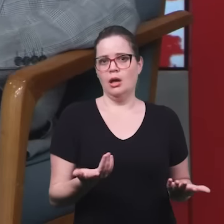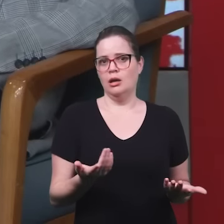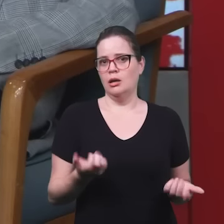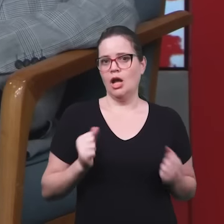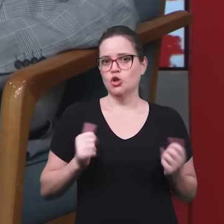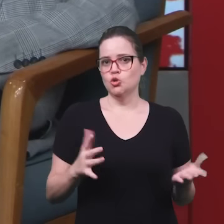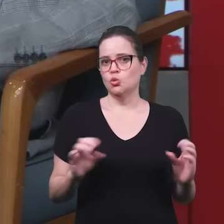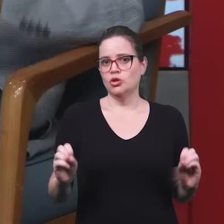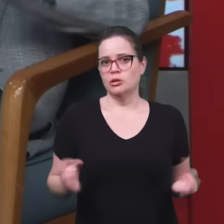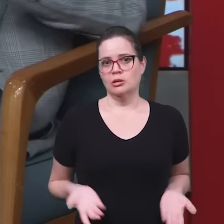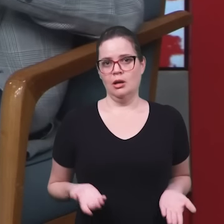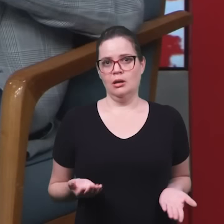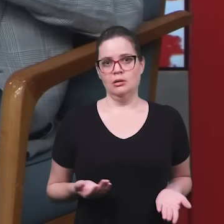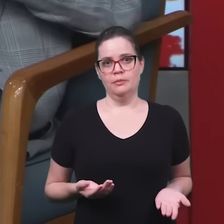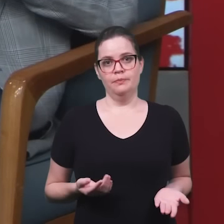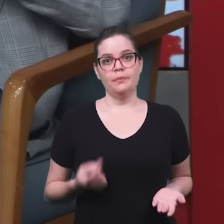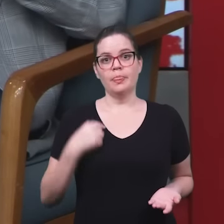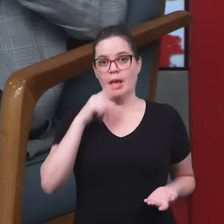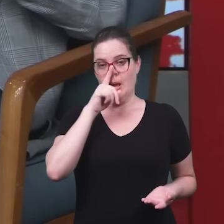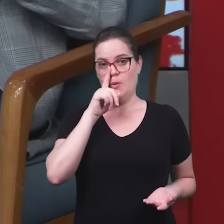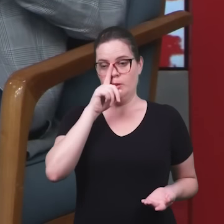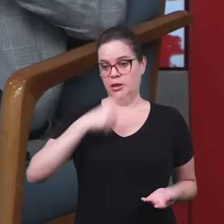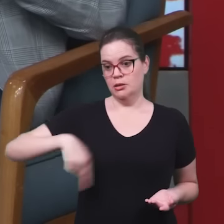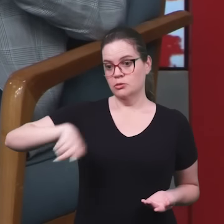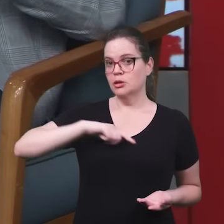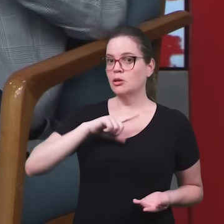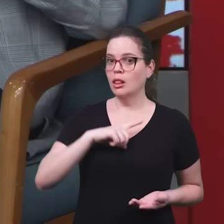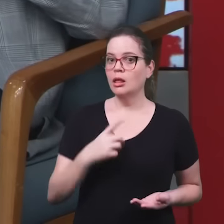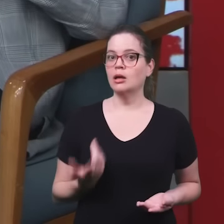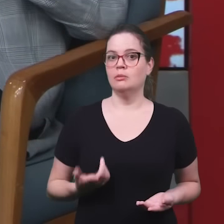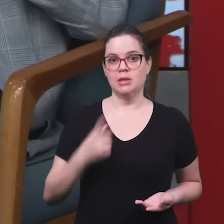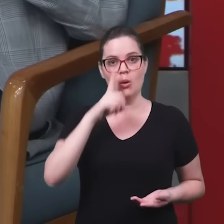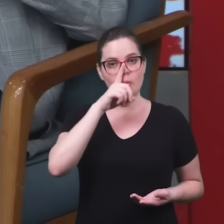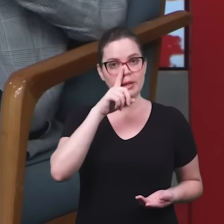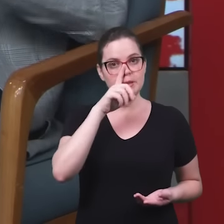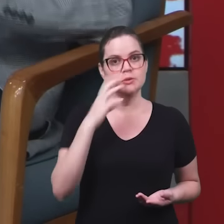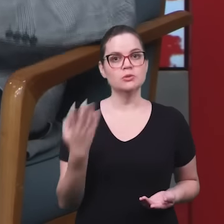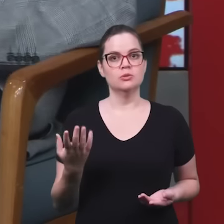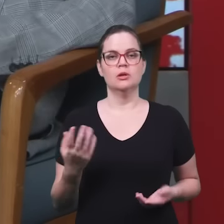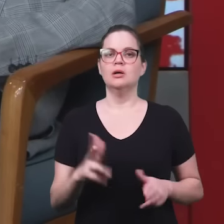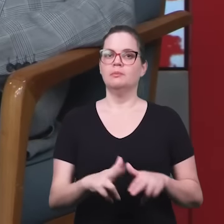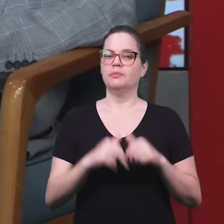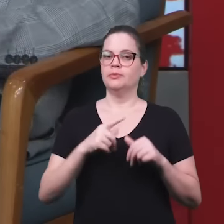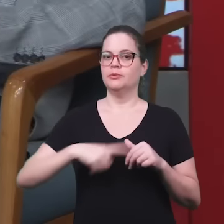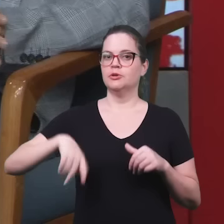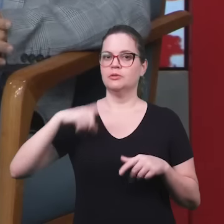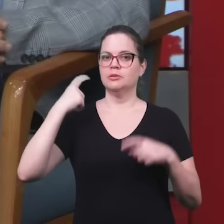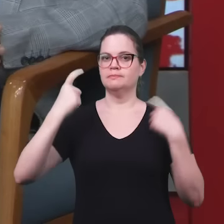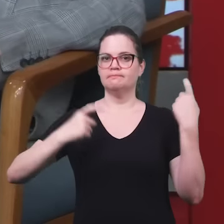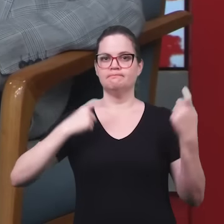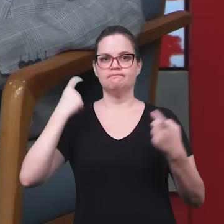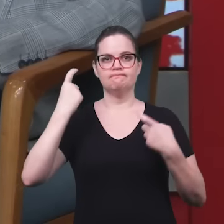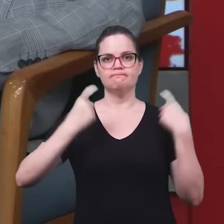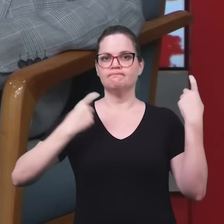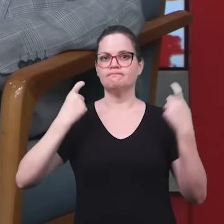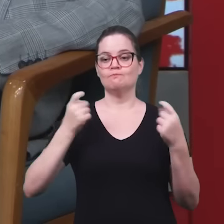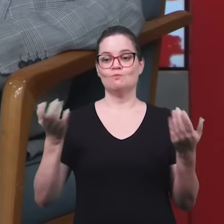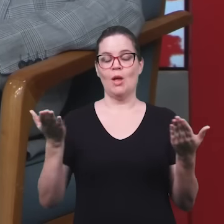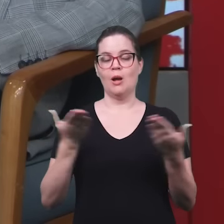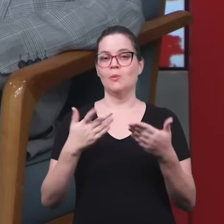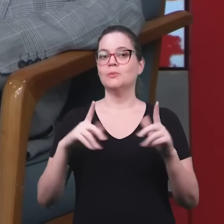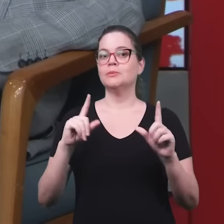morto. Esse é um risco que nós corremos. Então é por isso que a preocupação muito grande nesse